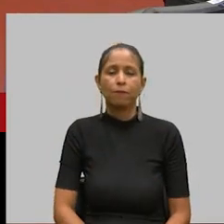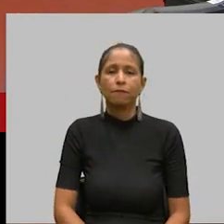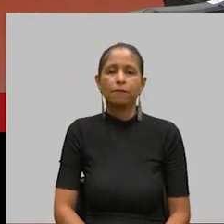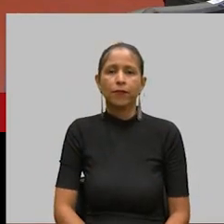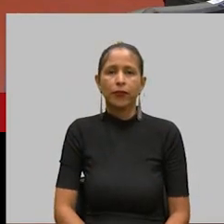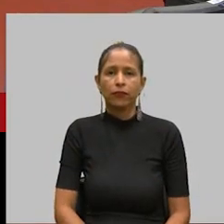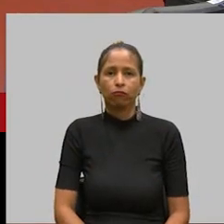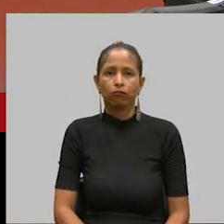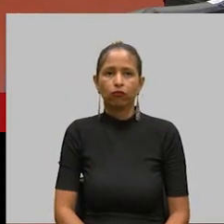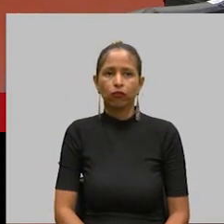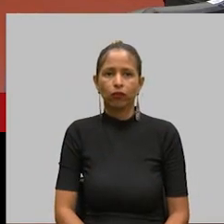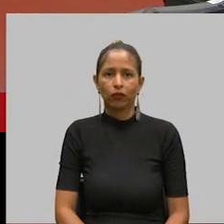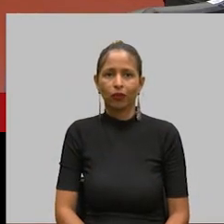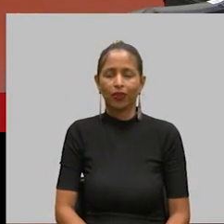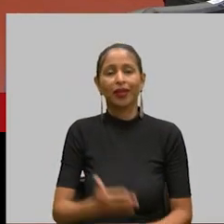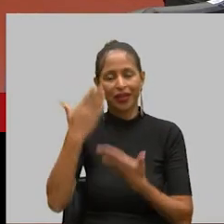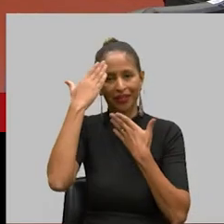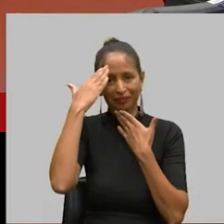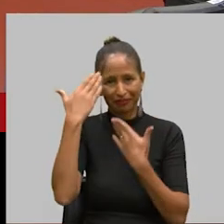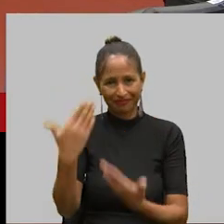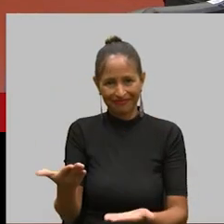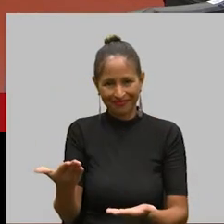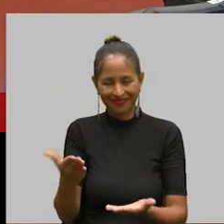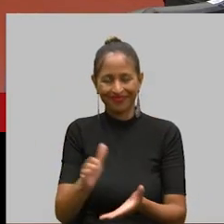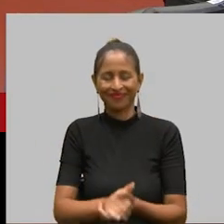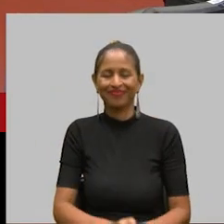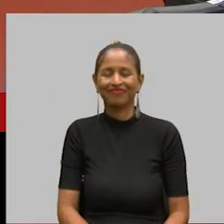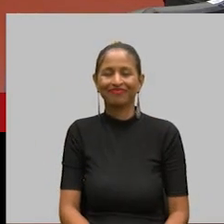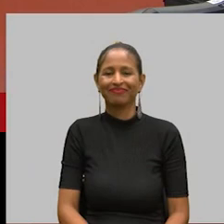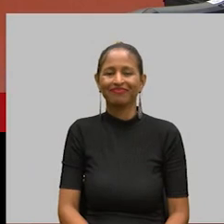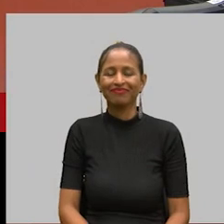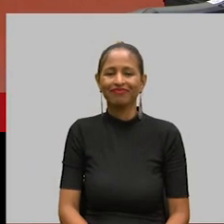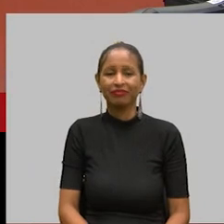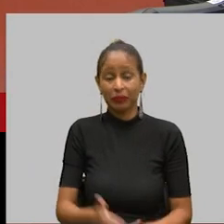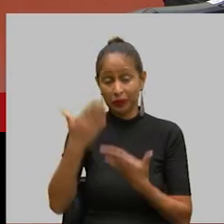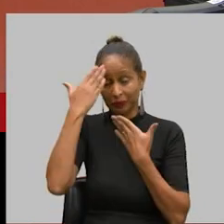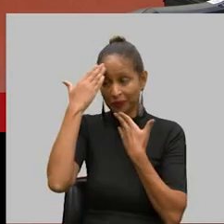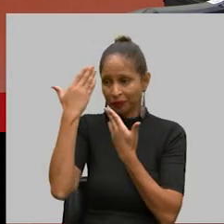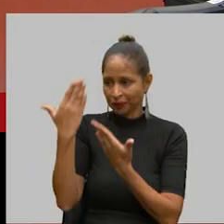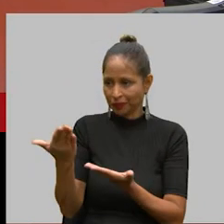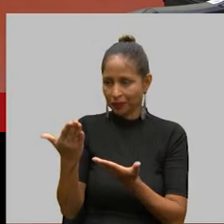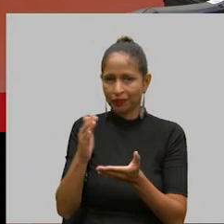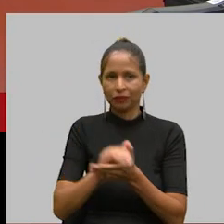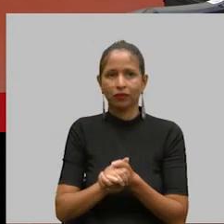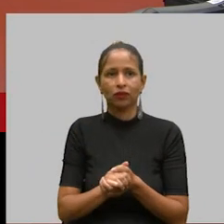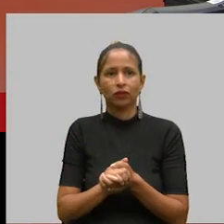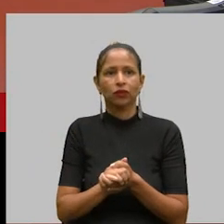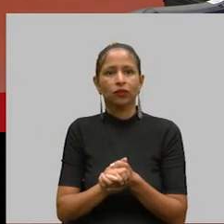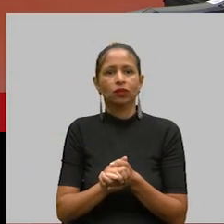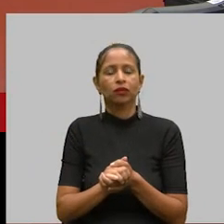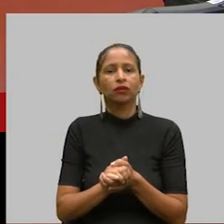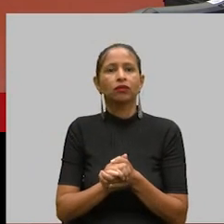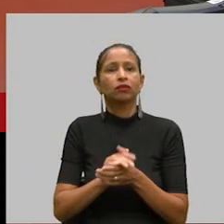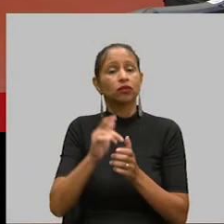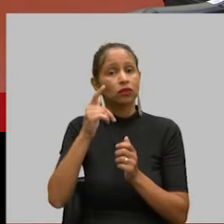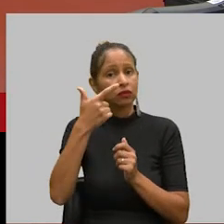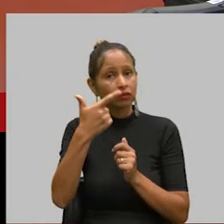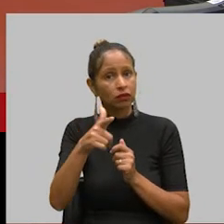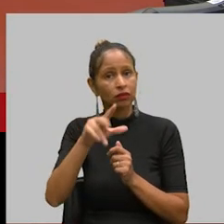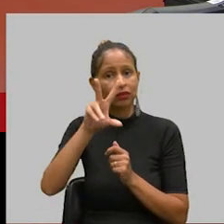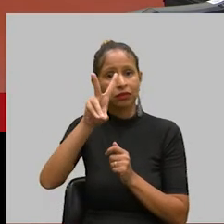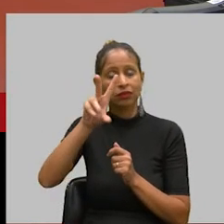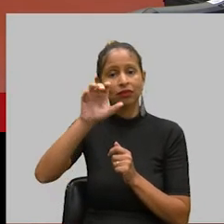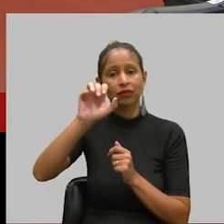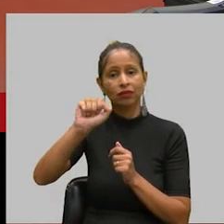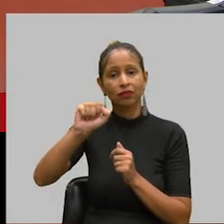debate agradeço obrigado João Batista B agora agora vamos tentar fazer contato mais uma vez com o Walter de